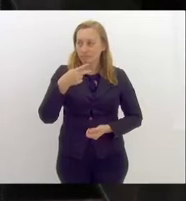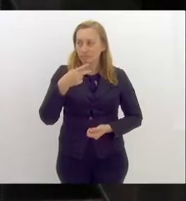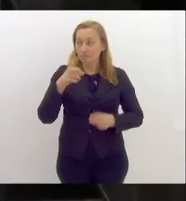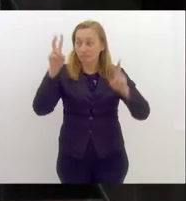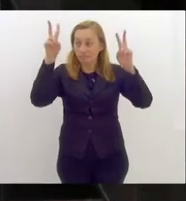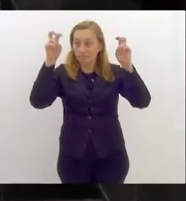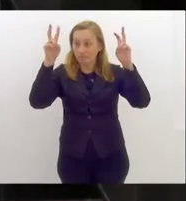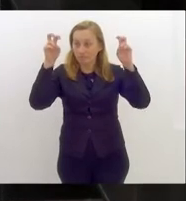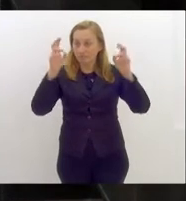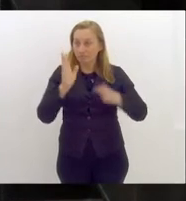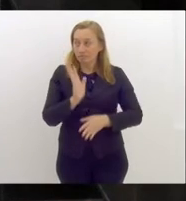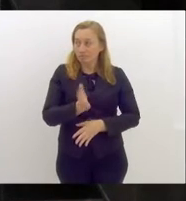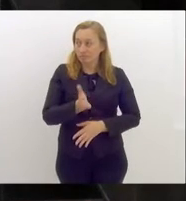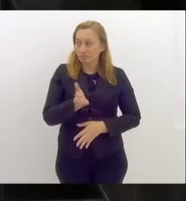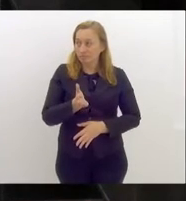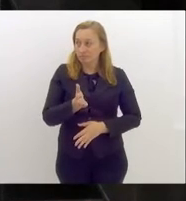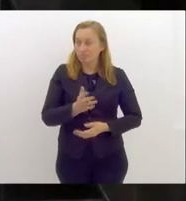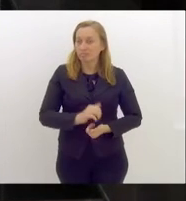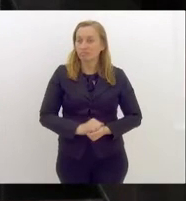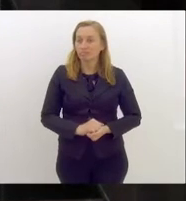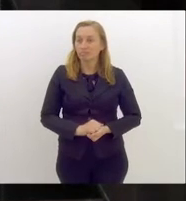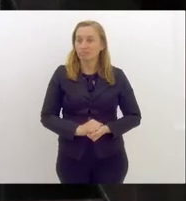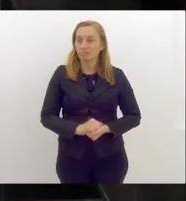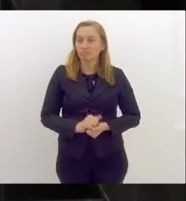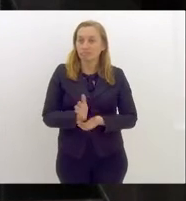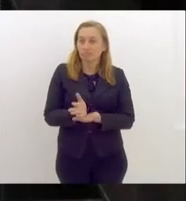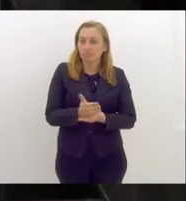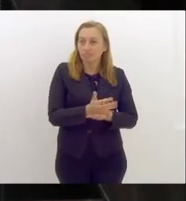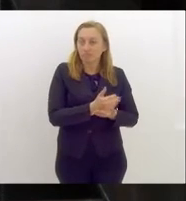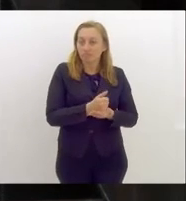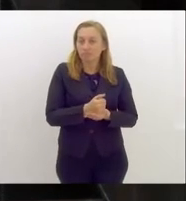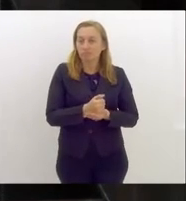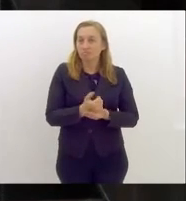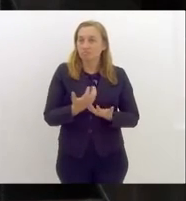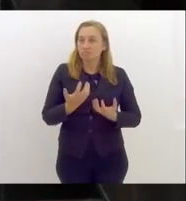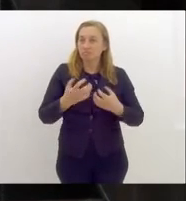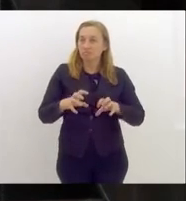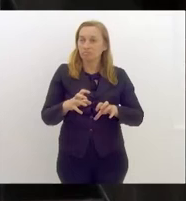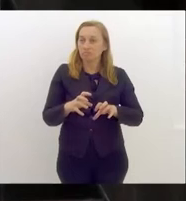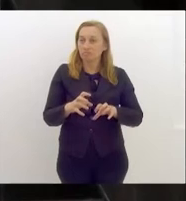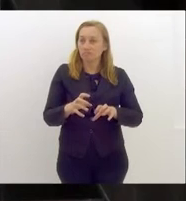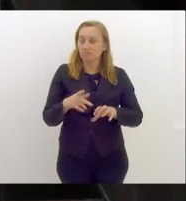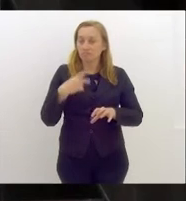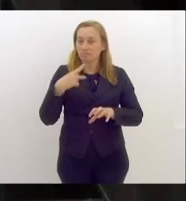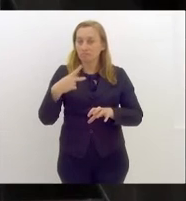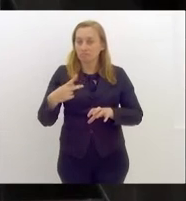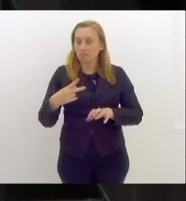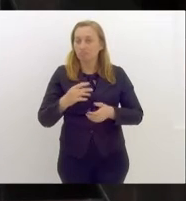um fato que ainda está em apuração e portanto não quero ser leviano mas